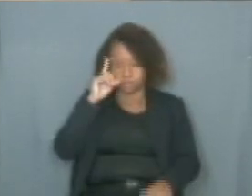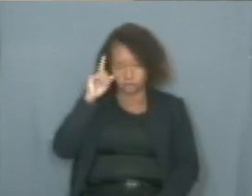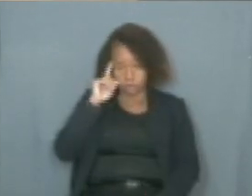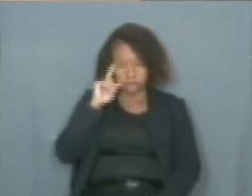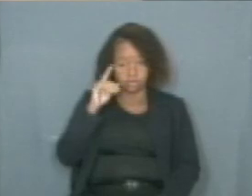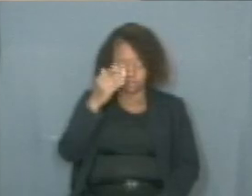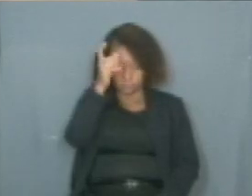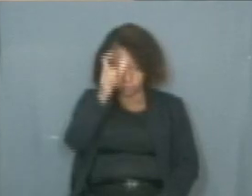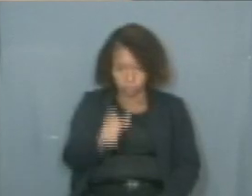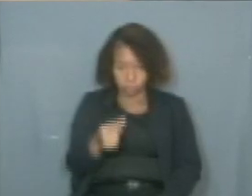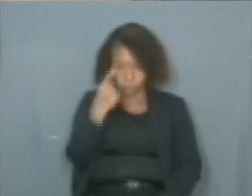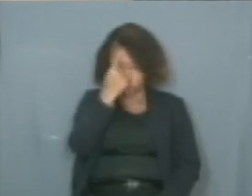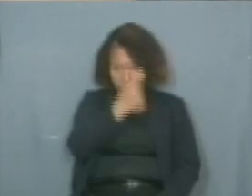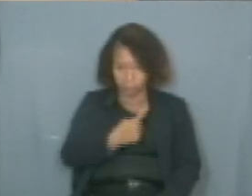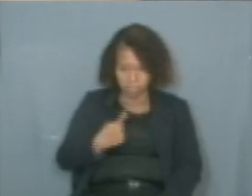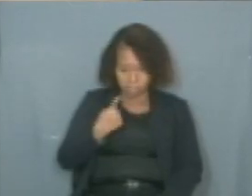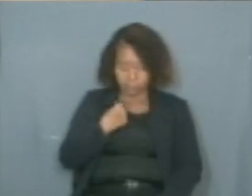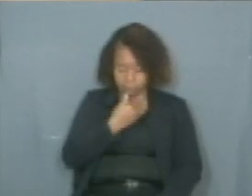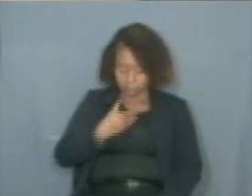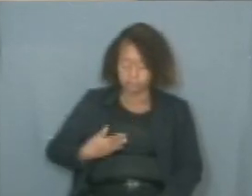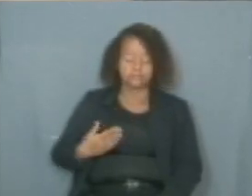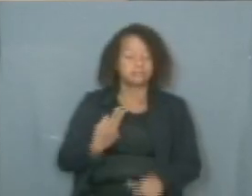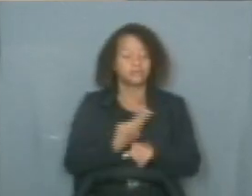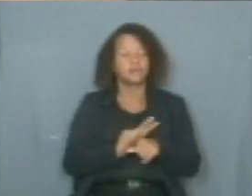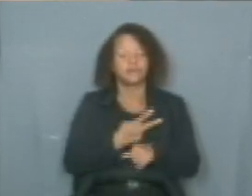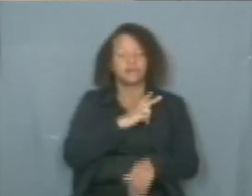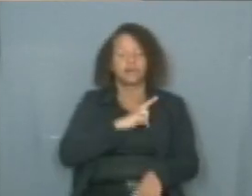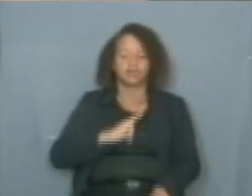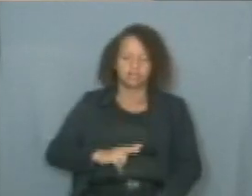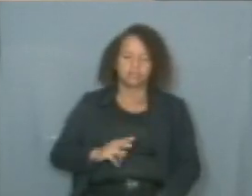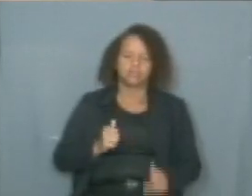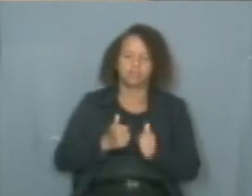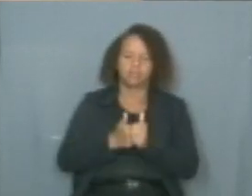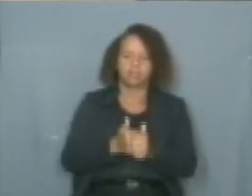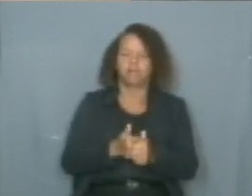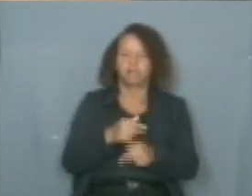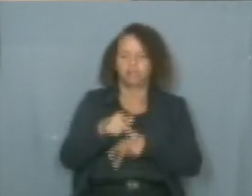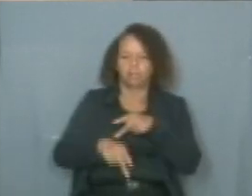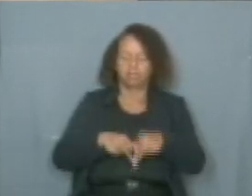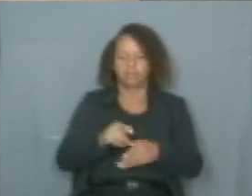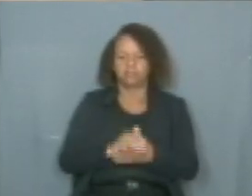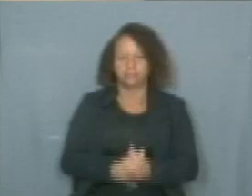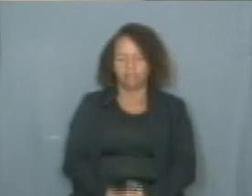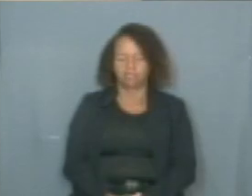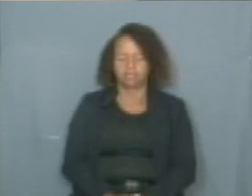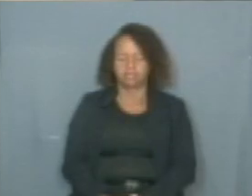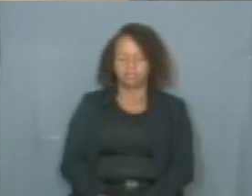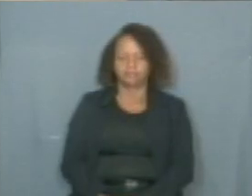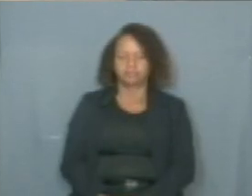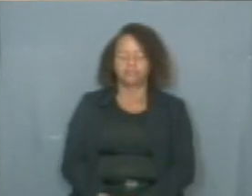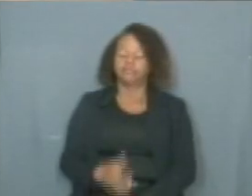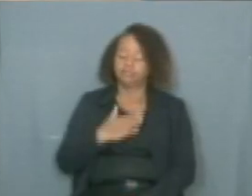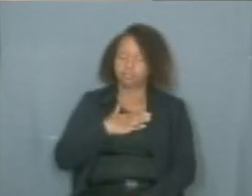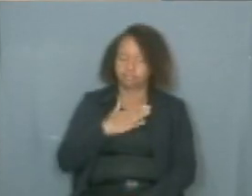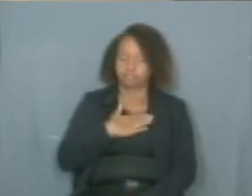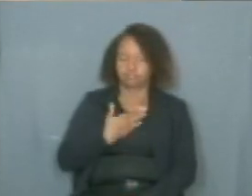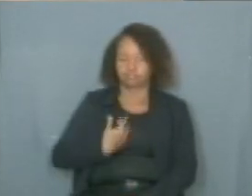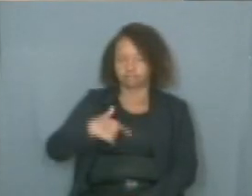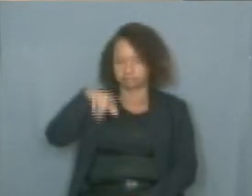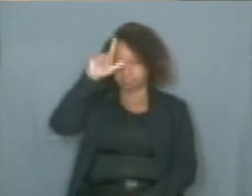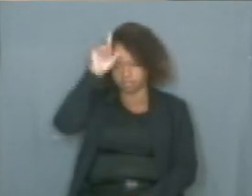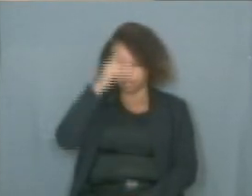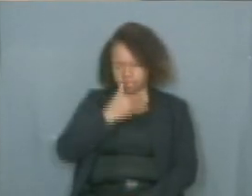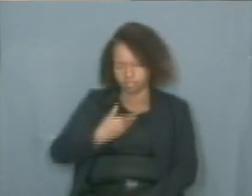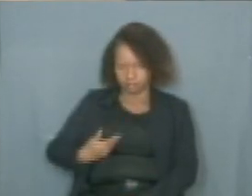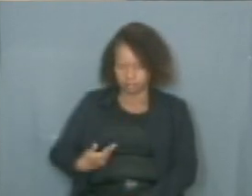que as pessoas normalmente procuram é justamente o vereador, por estar tão próximo da população. E eu, naturalmente, na condição de líder do governo,